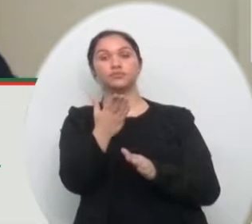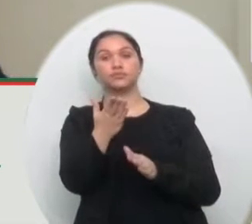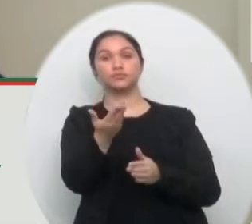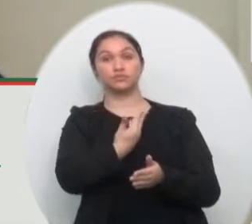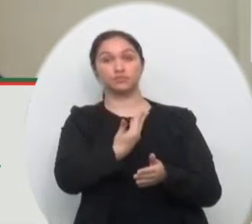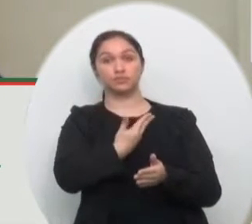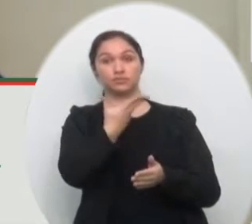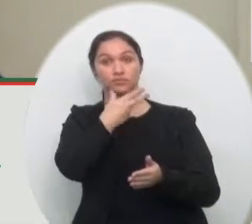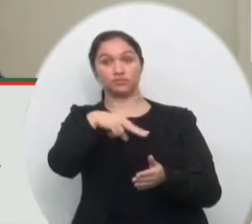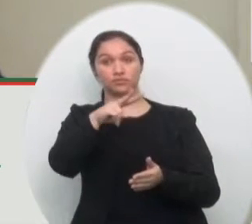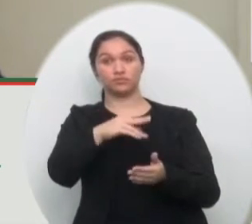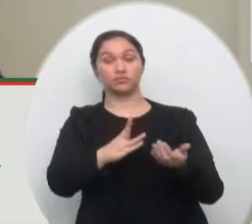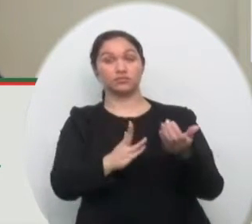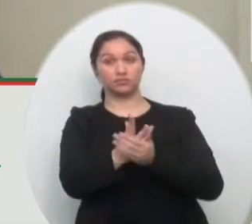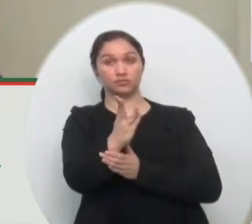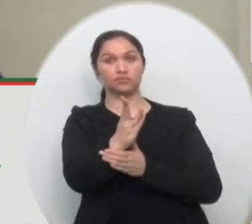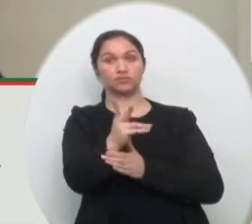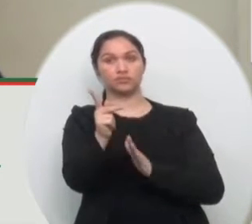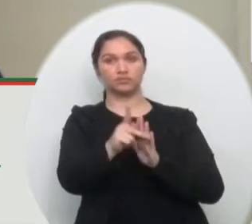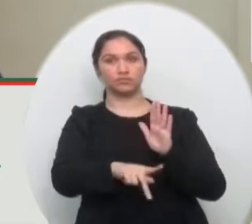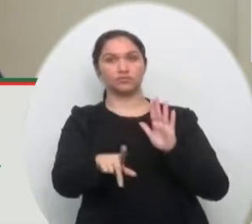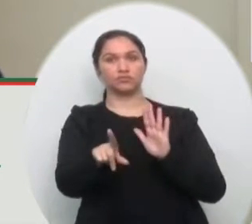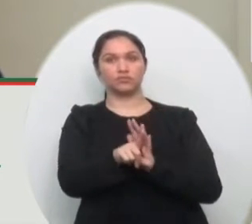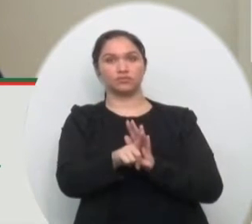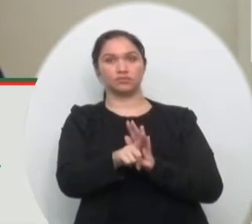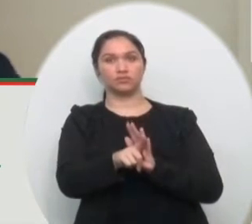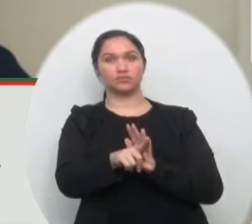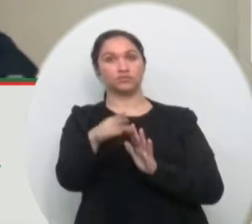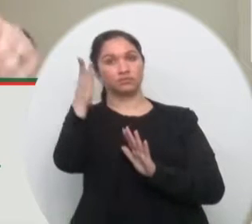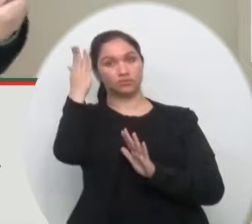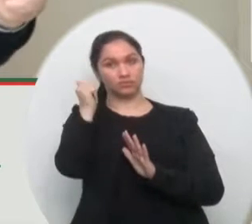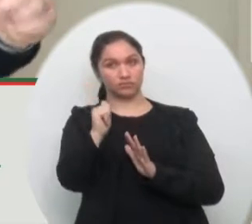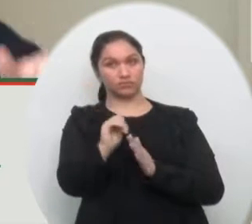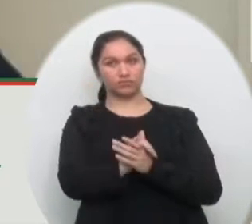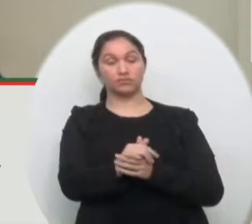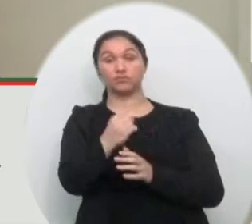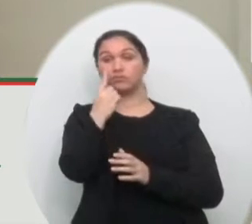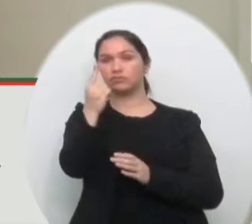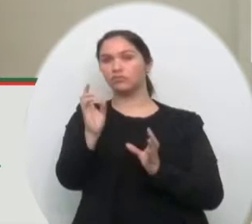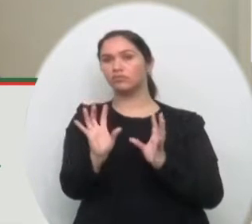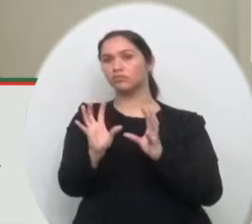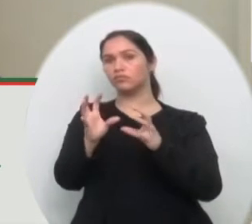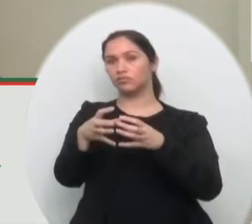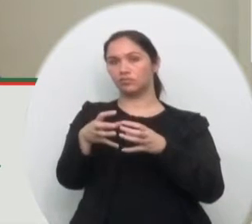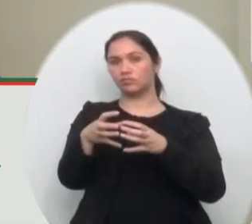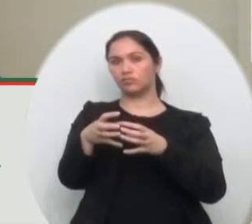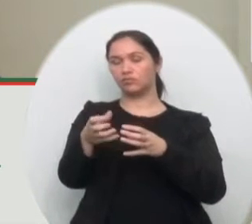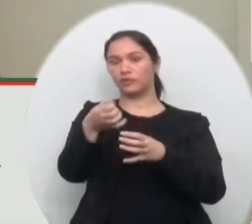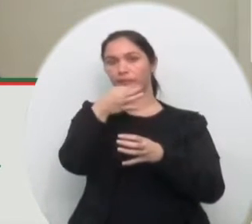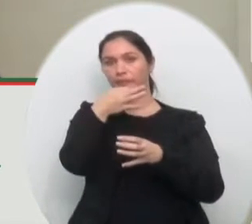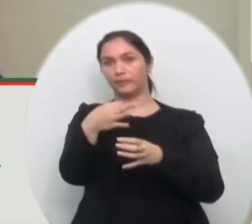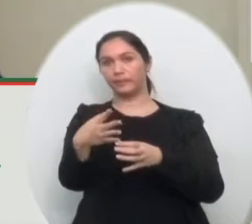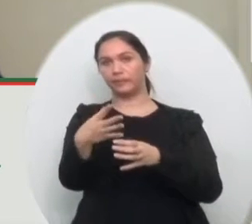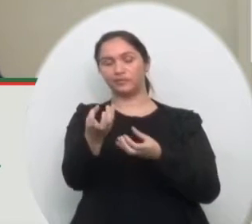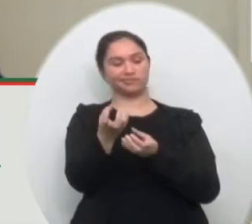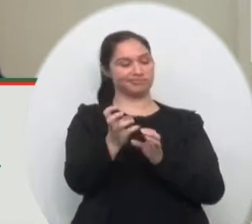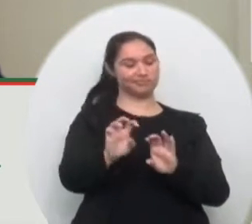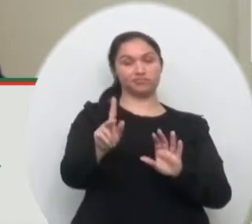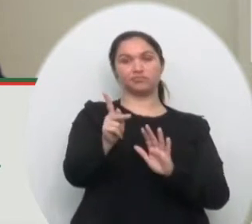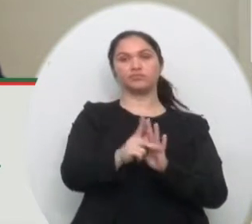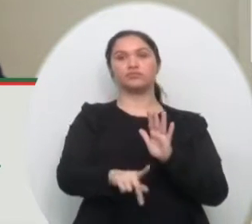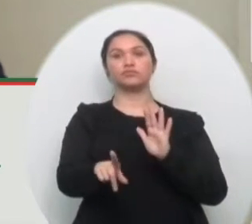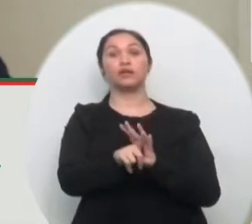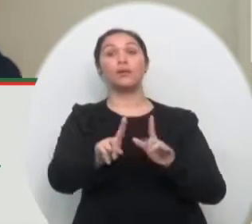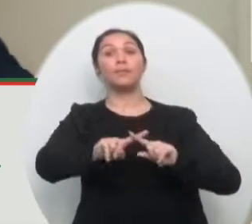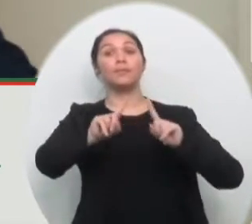vereadores que aprovem esse projeto, embora que a comissão, uma comissão opinou pela rejeição,